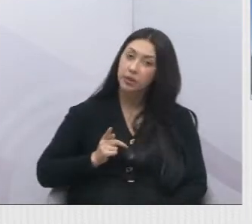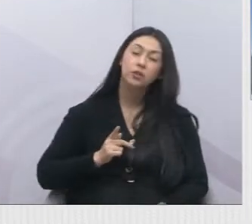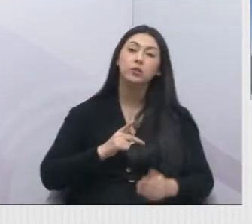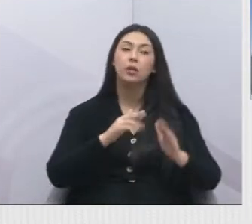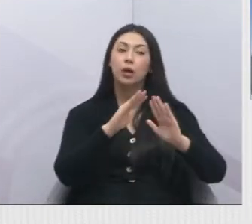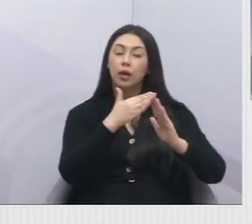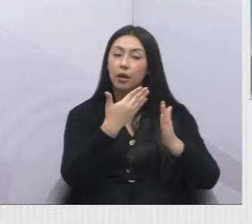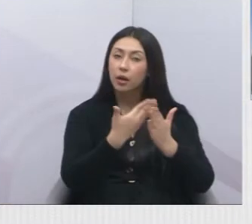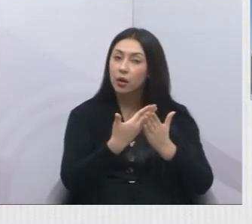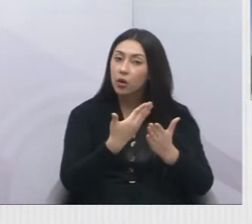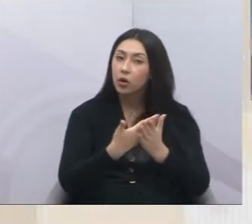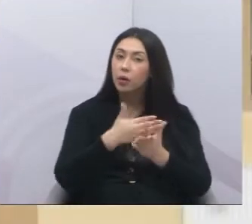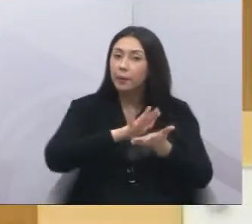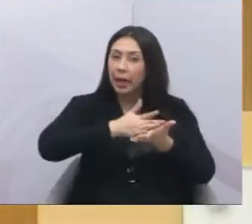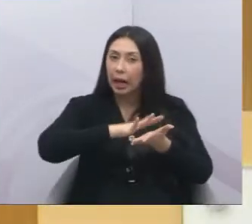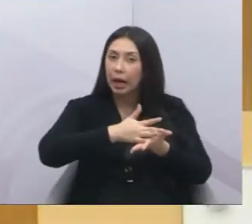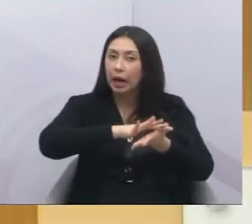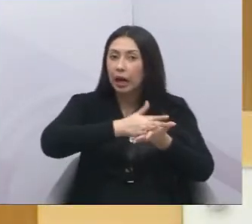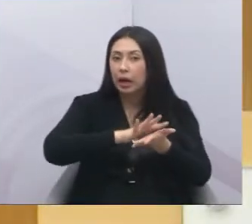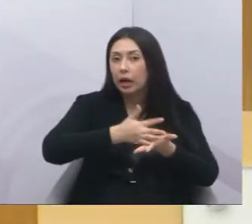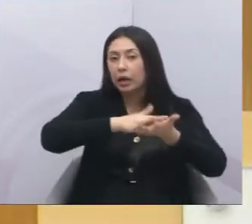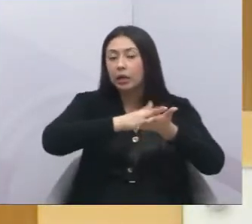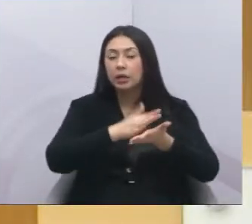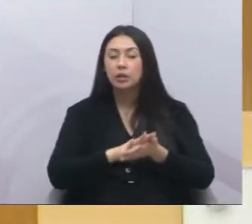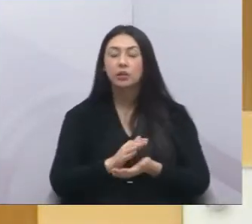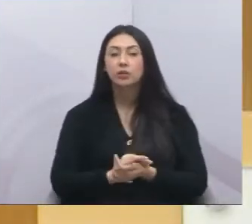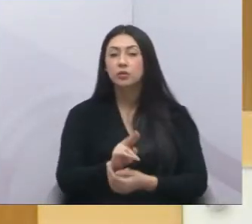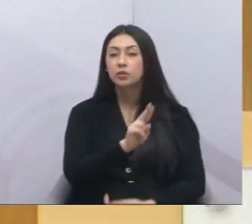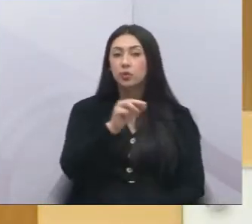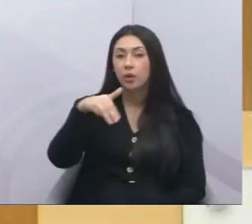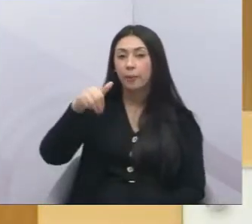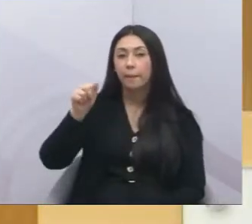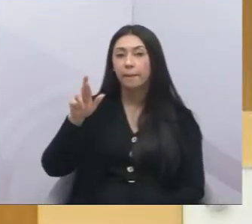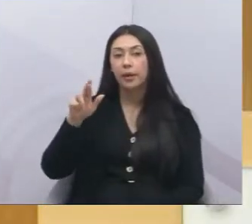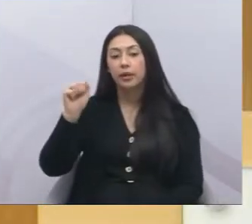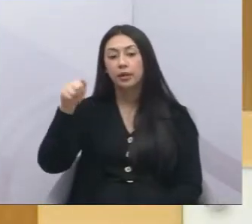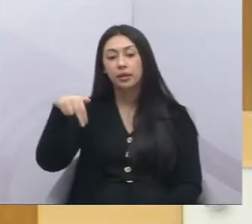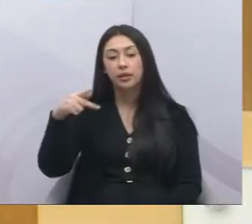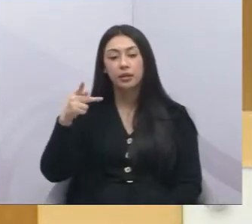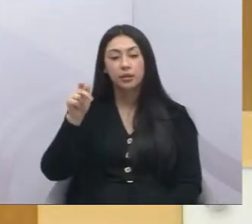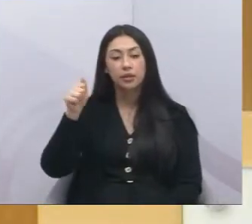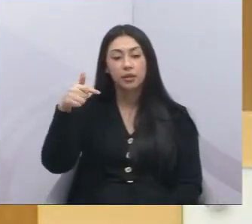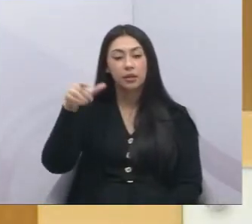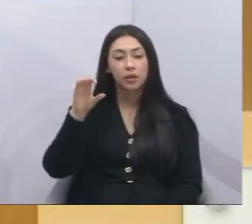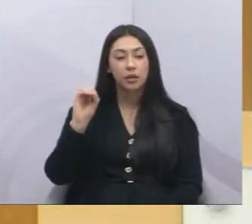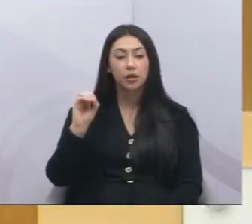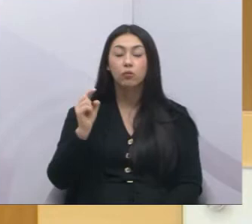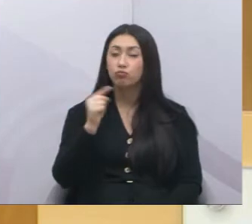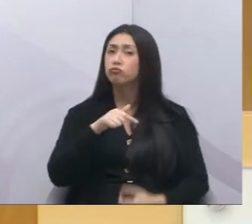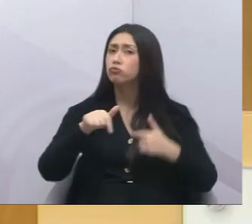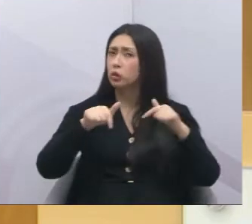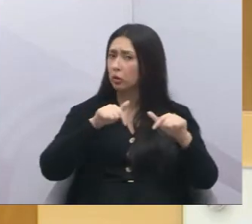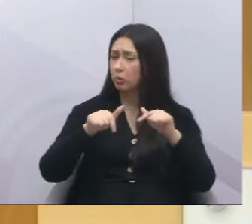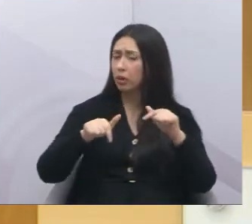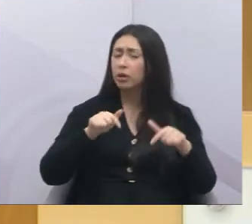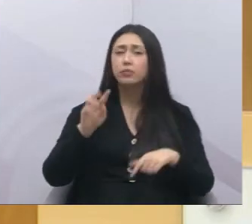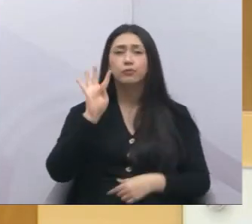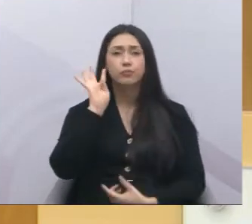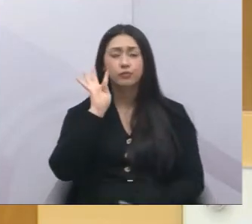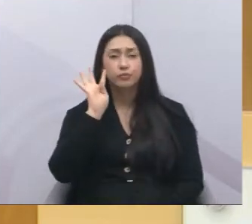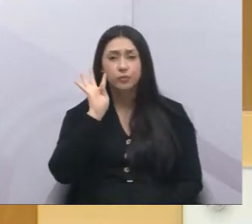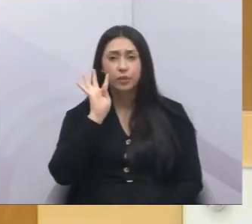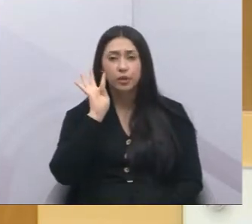escola, o Maranhão, que tem feito um trabalho bacana lá no Luz do Amanhã, lá no Jardim das